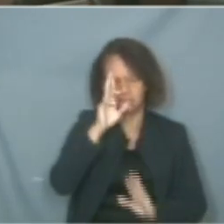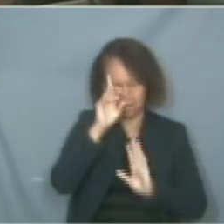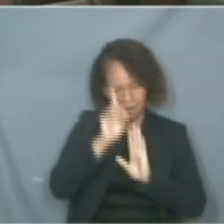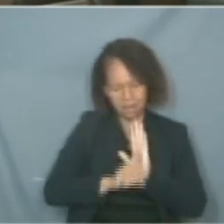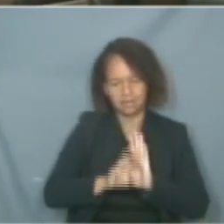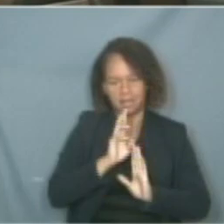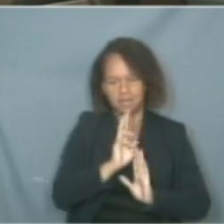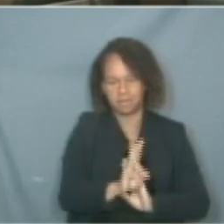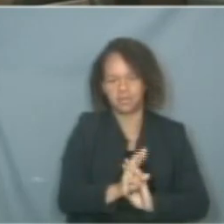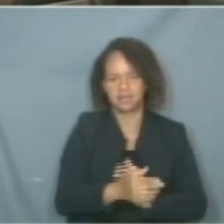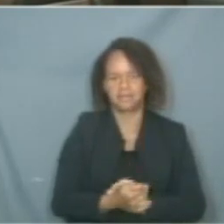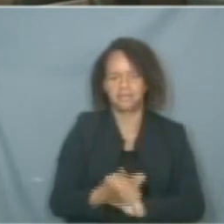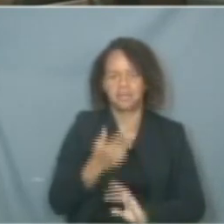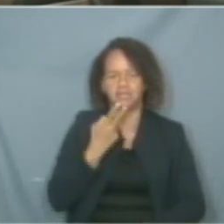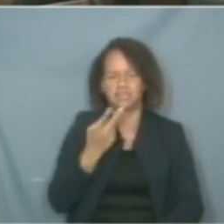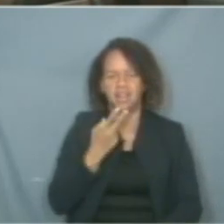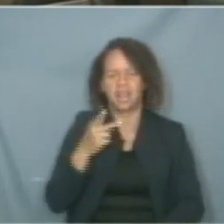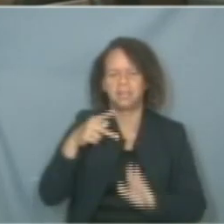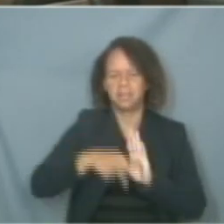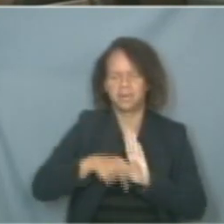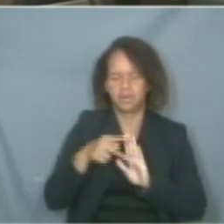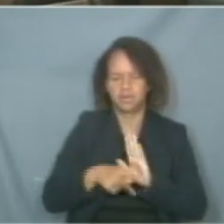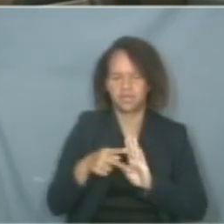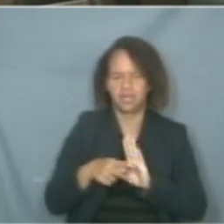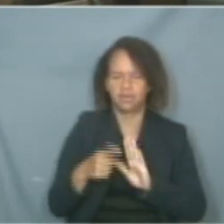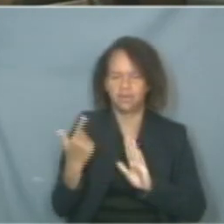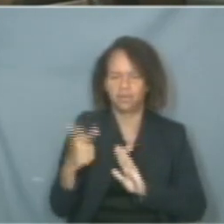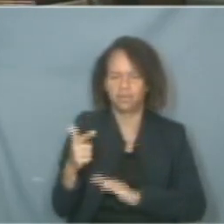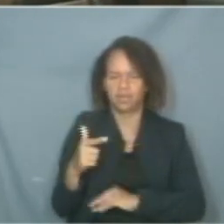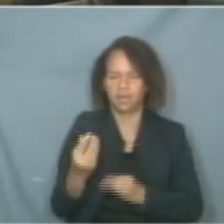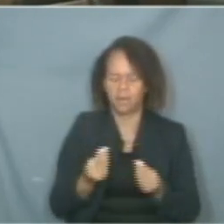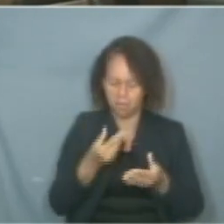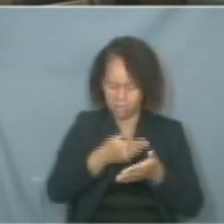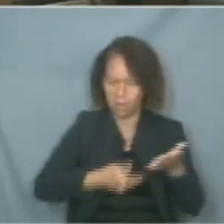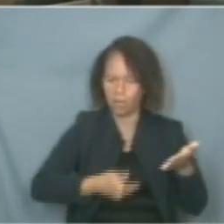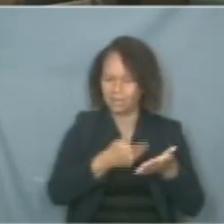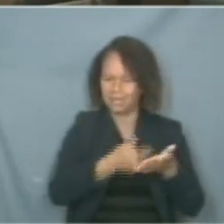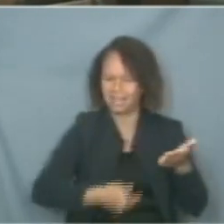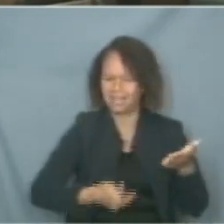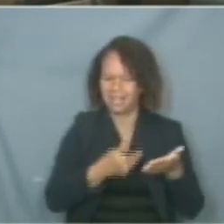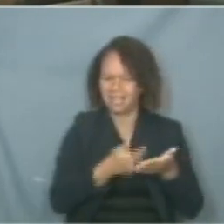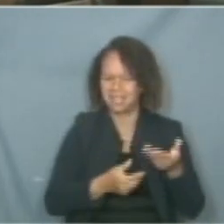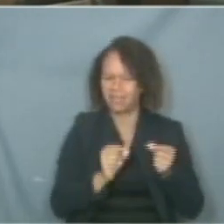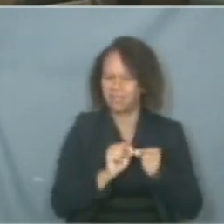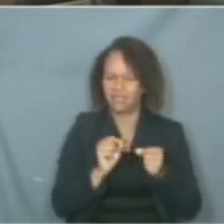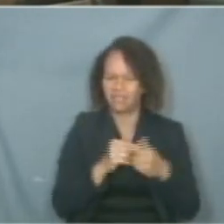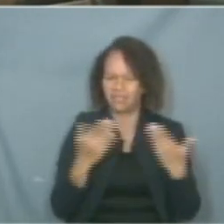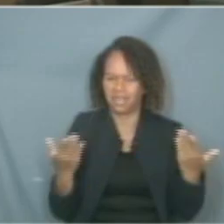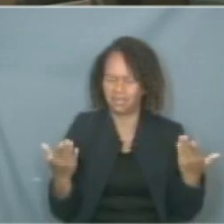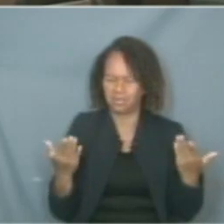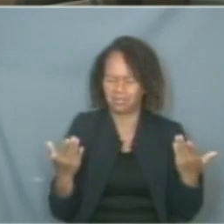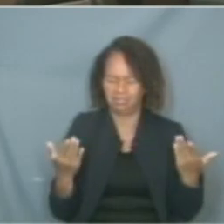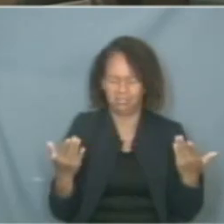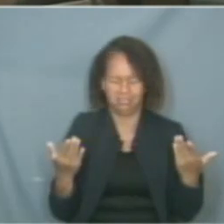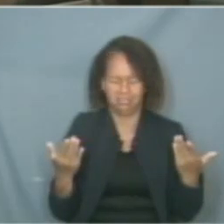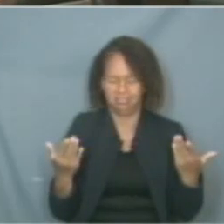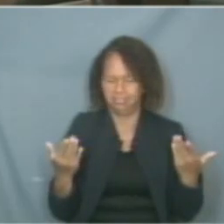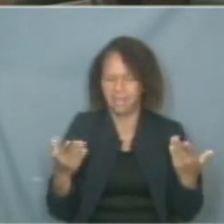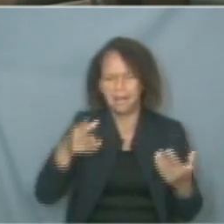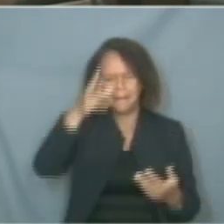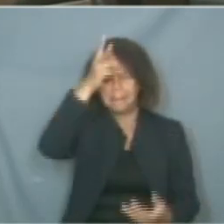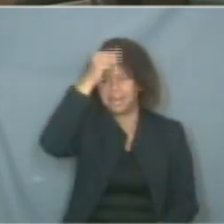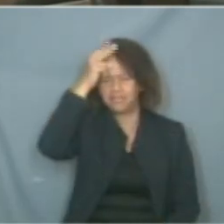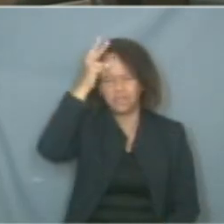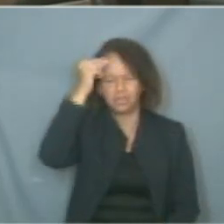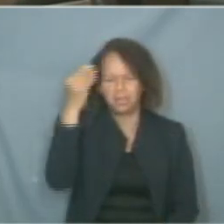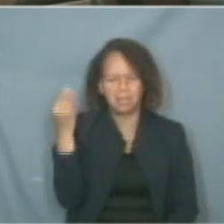resposta, dizendo que o projeto não previa a forma de contratação que ia ser feita desses bueiros. A prefeitura não